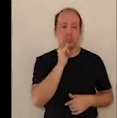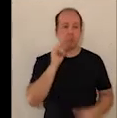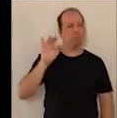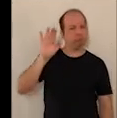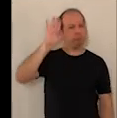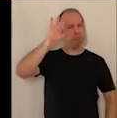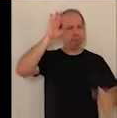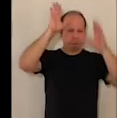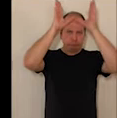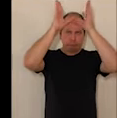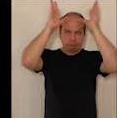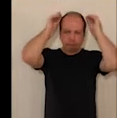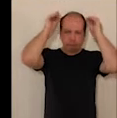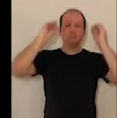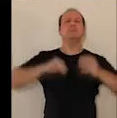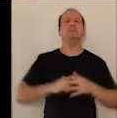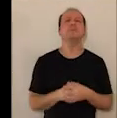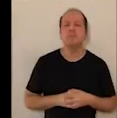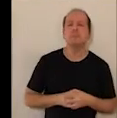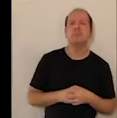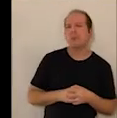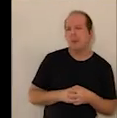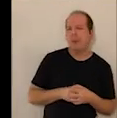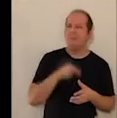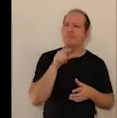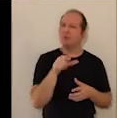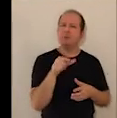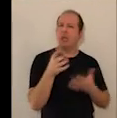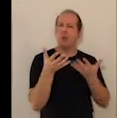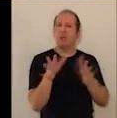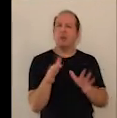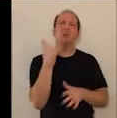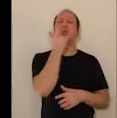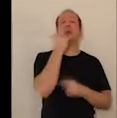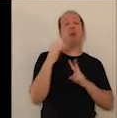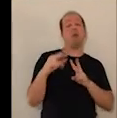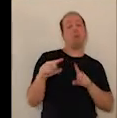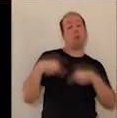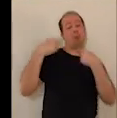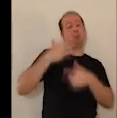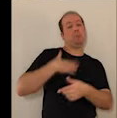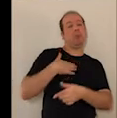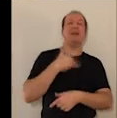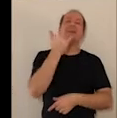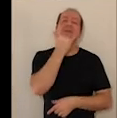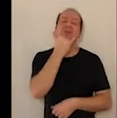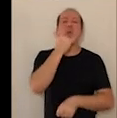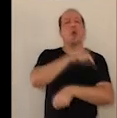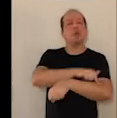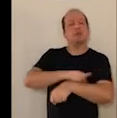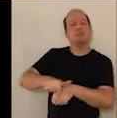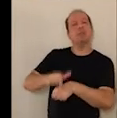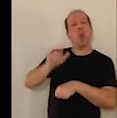cima dela. Está ficando indelicado ou é impressão minha? A cortesia eu só uso com os